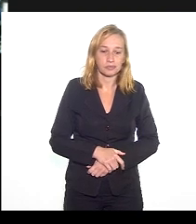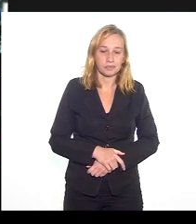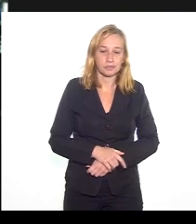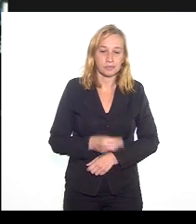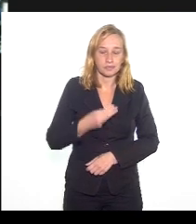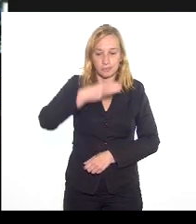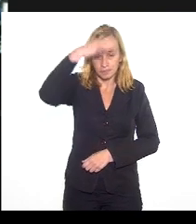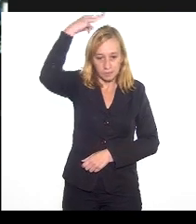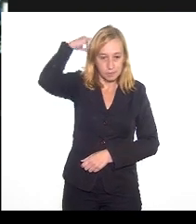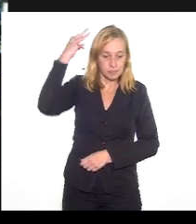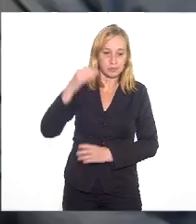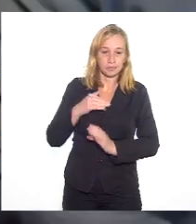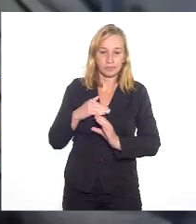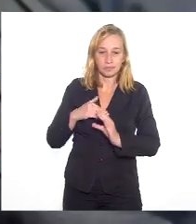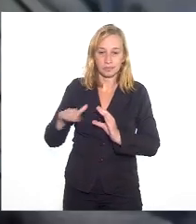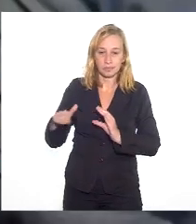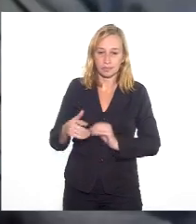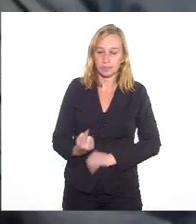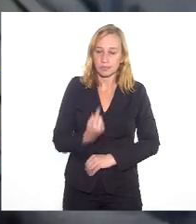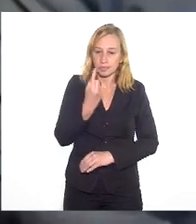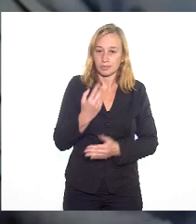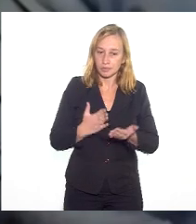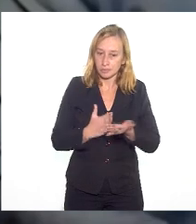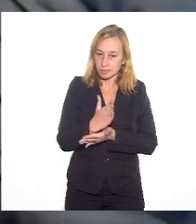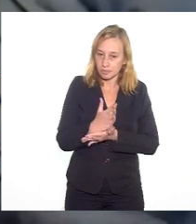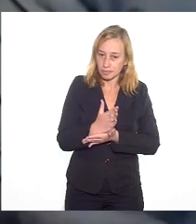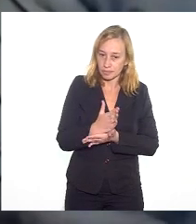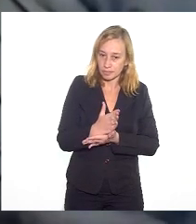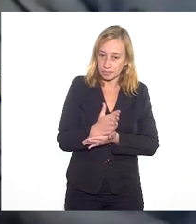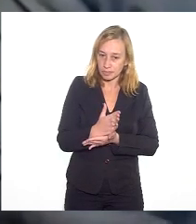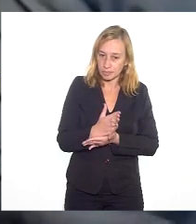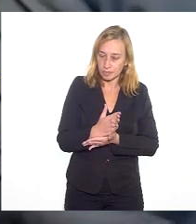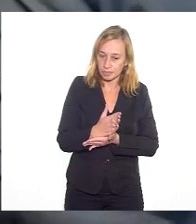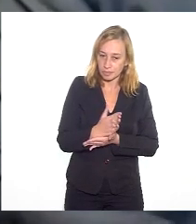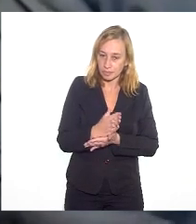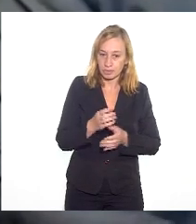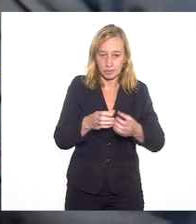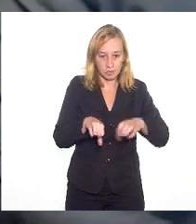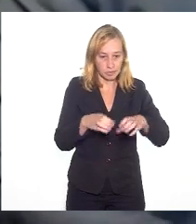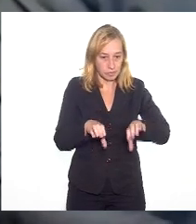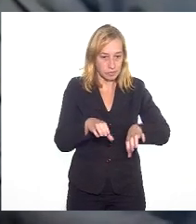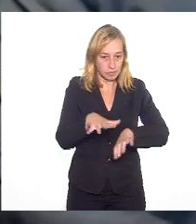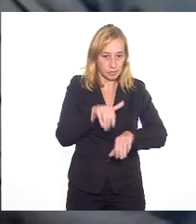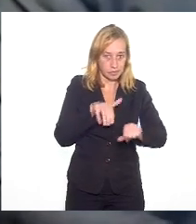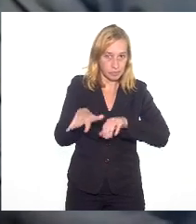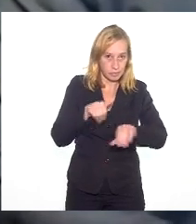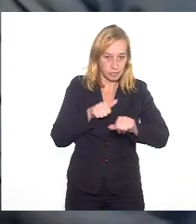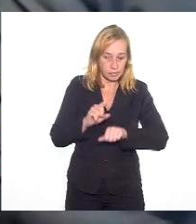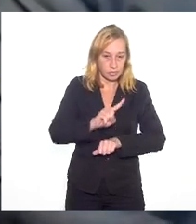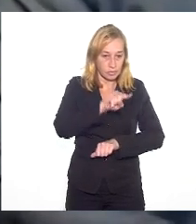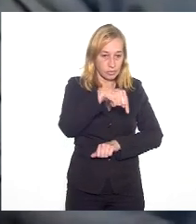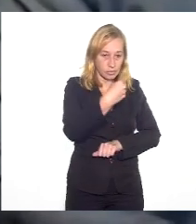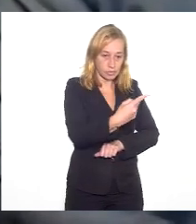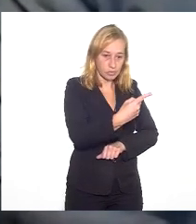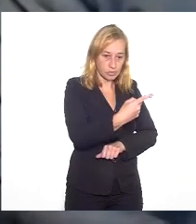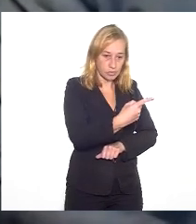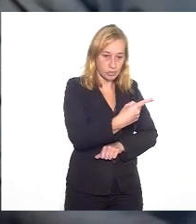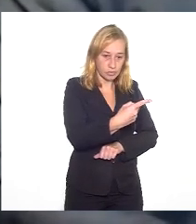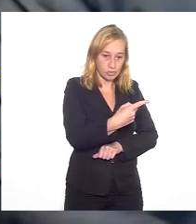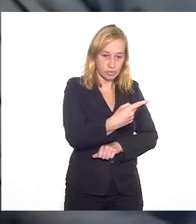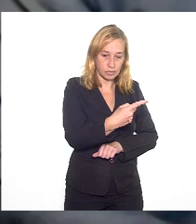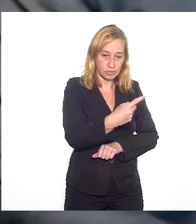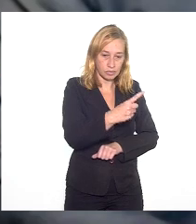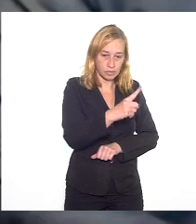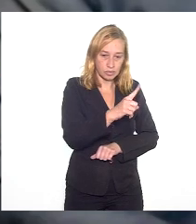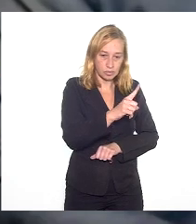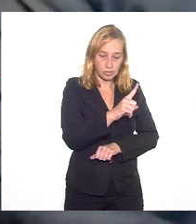Márcio, eu vou encaminhar um pela aprovação, que é previsão para concurso, para chamamento, e o outro eu vou rejeitar,